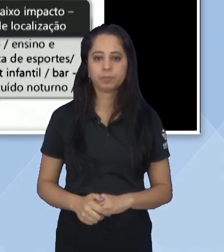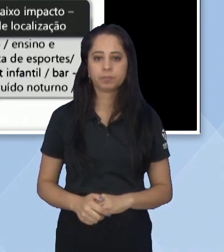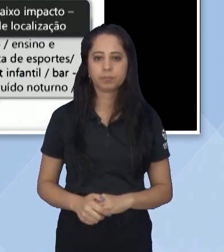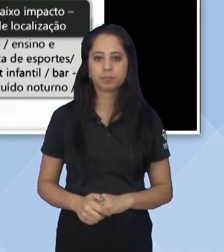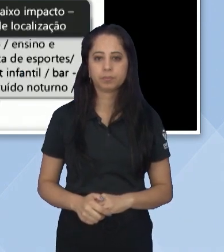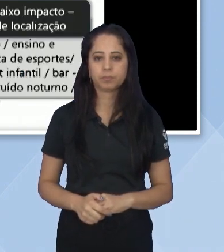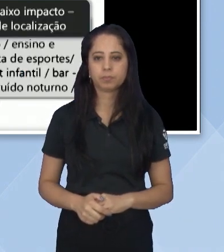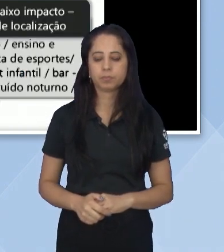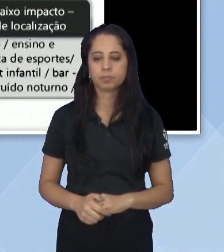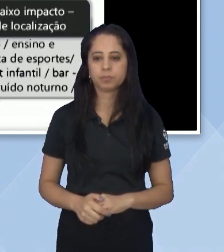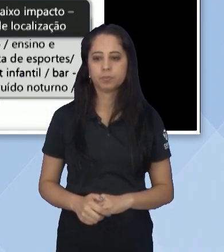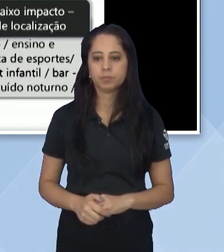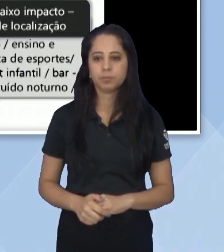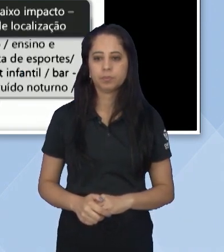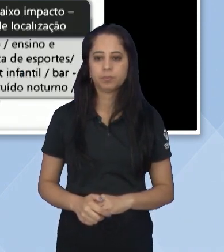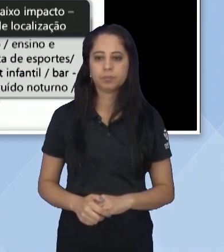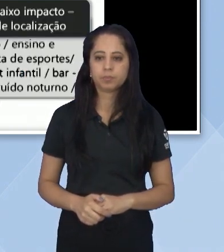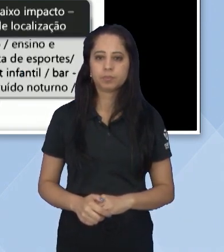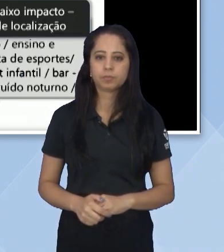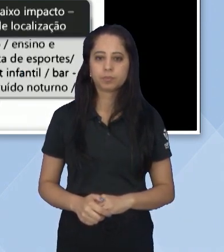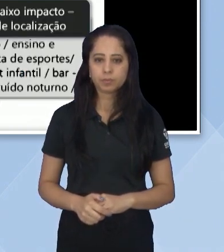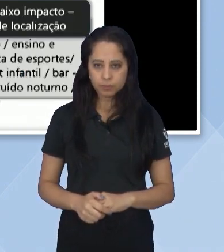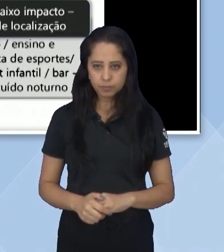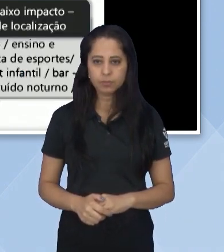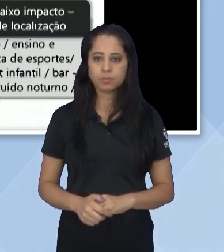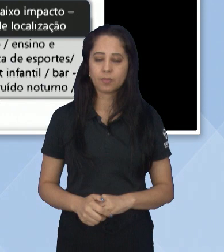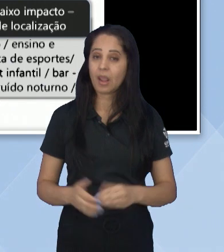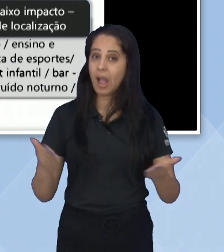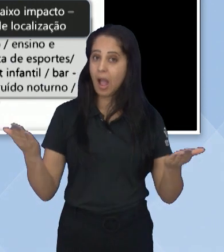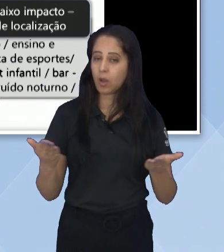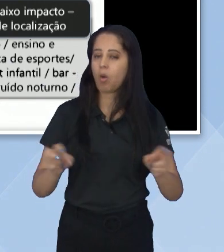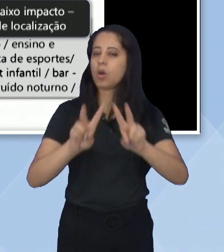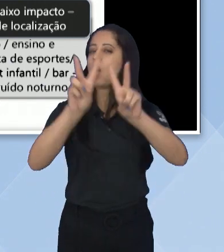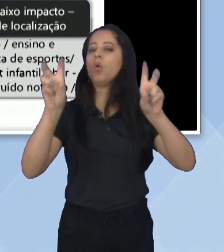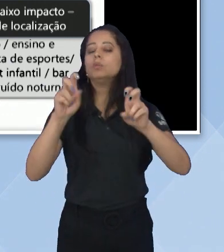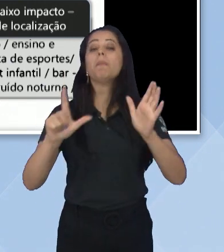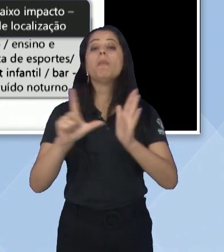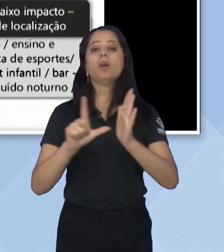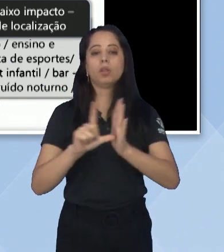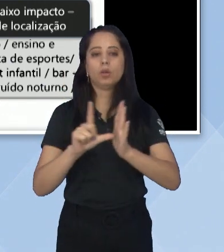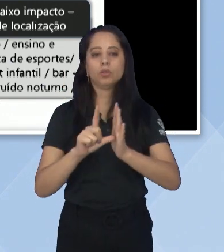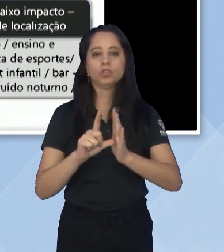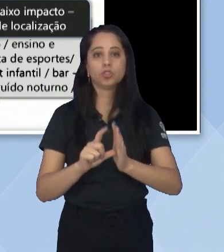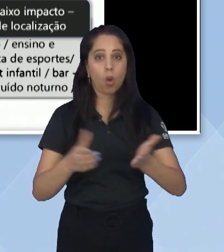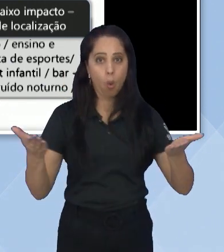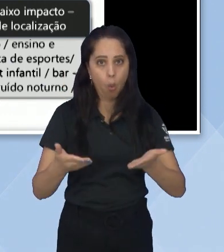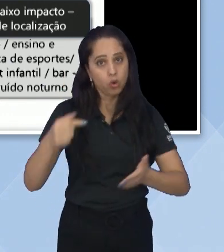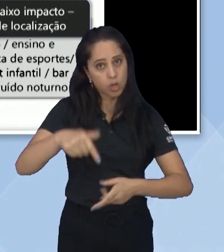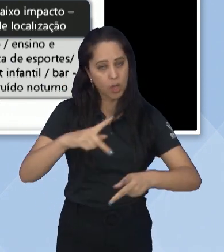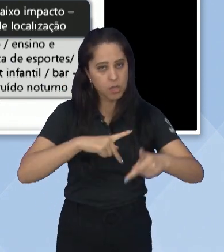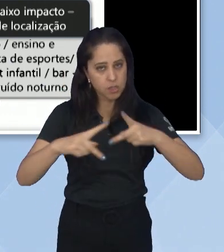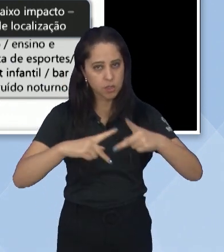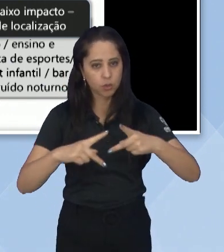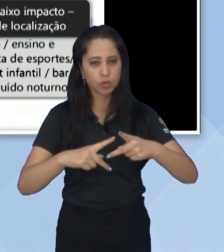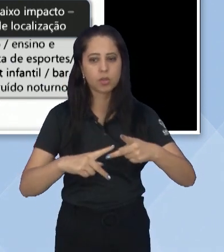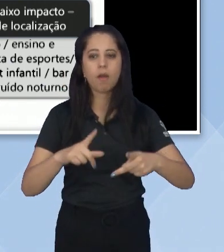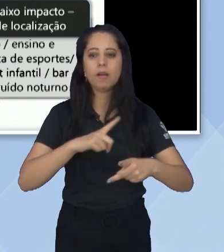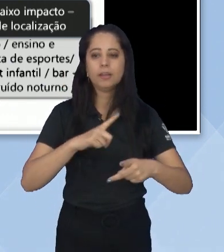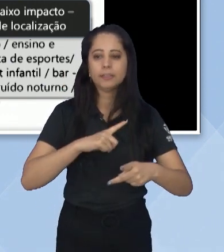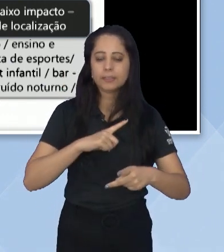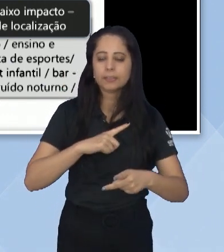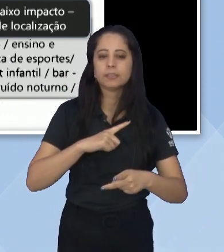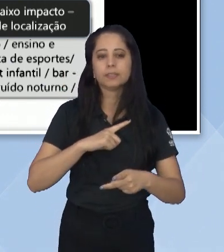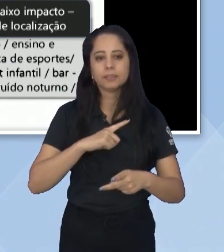bom entrando na questão comercial nós vamos estar falando o seguinte é hoje na cidade existe uma mudança muito